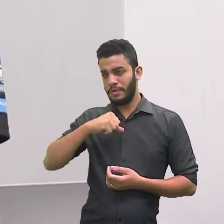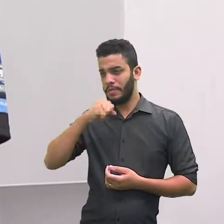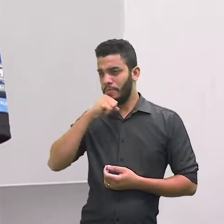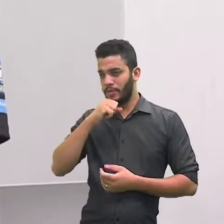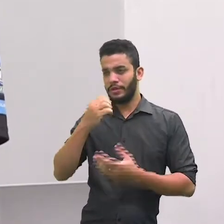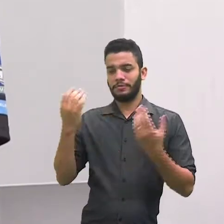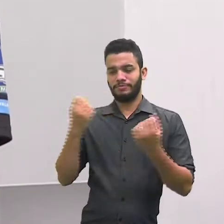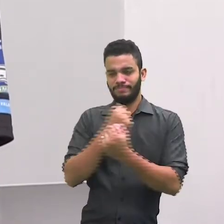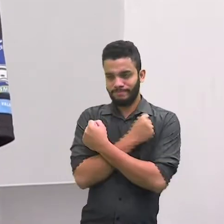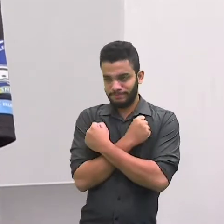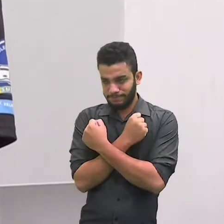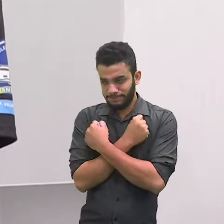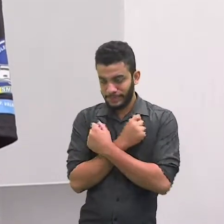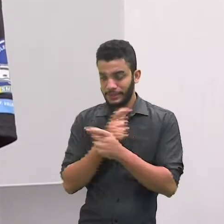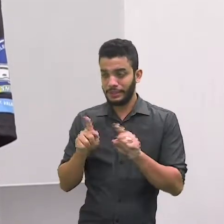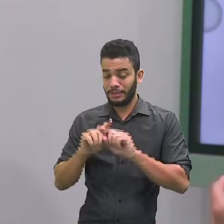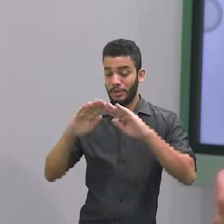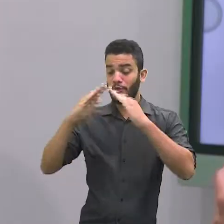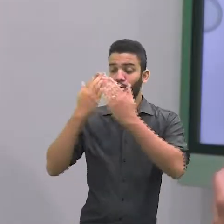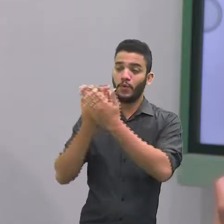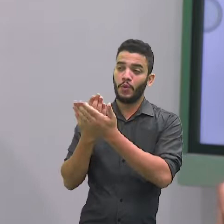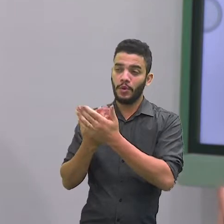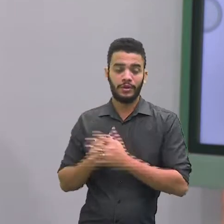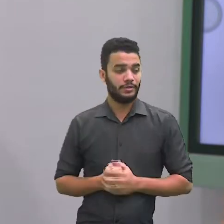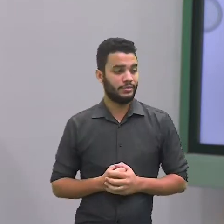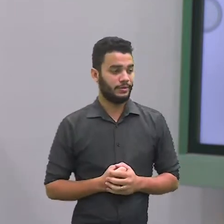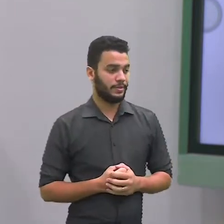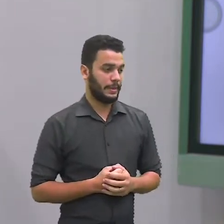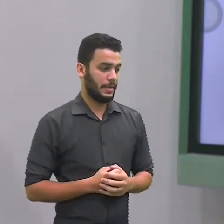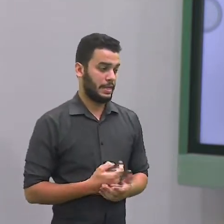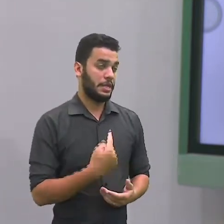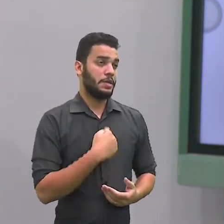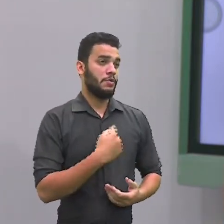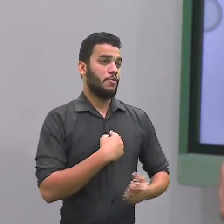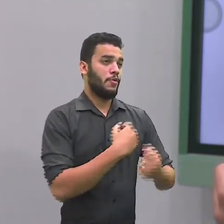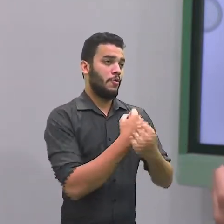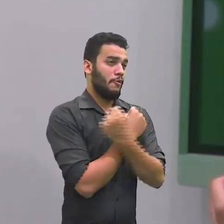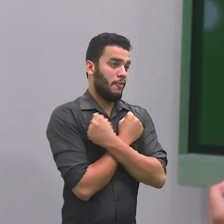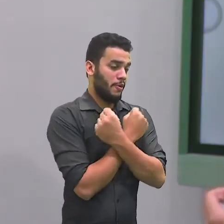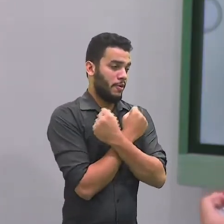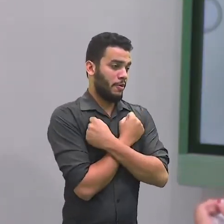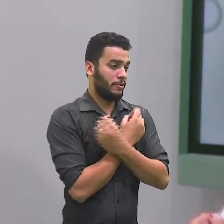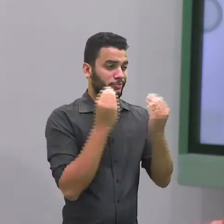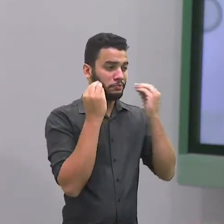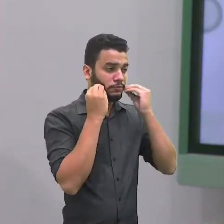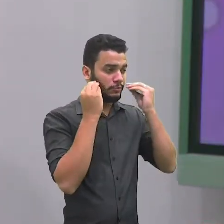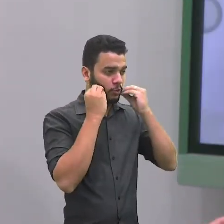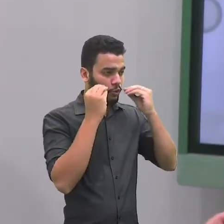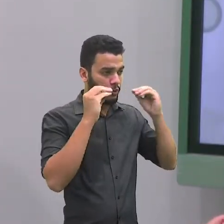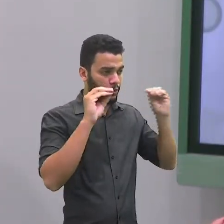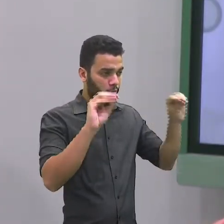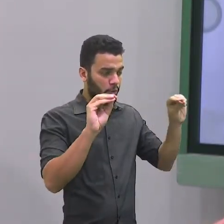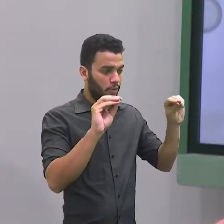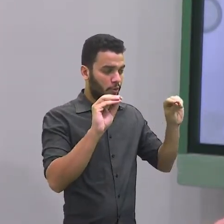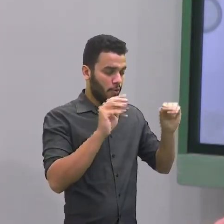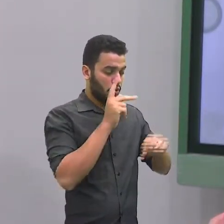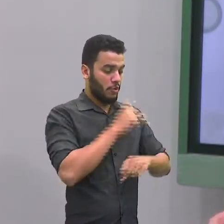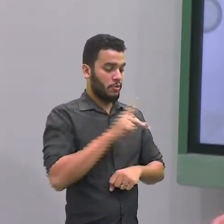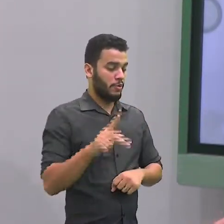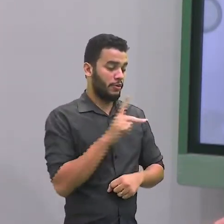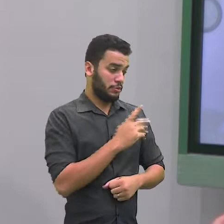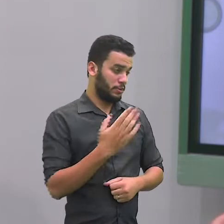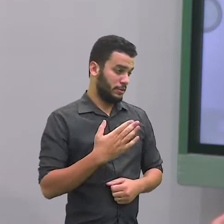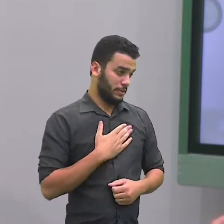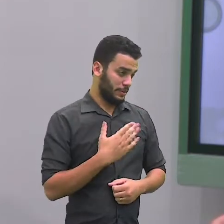E você, Yasmin? Também gostaria de mandar um beijo e um abraço pra meus professores, especialmente minha professora que tá aqui